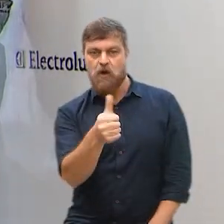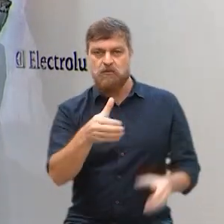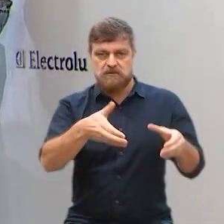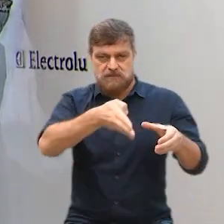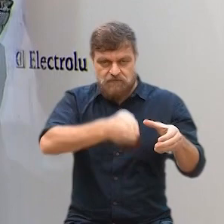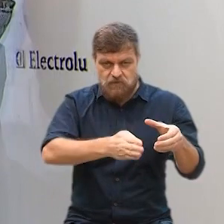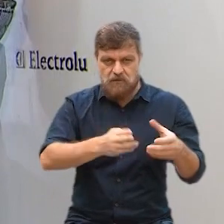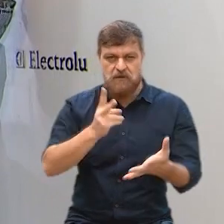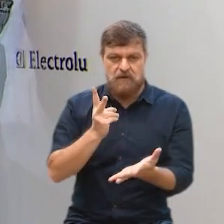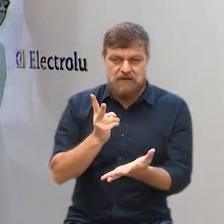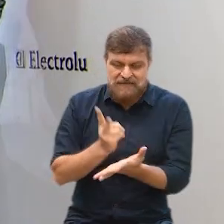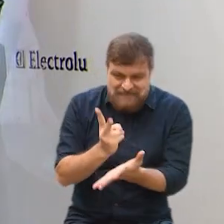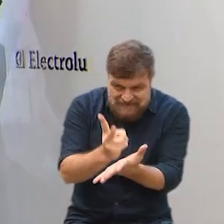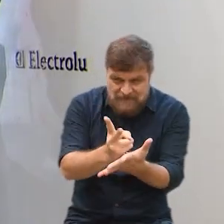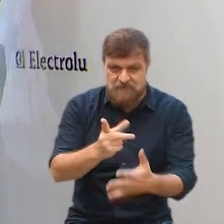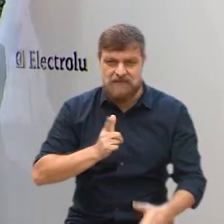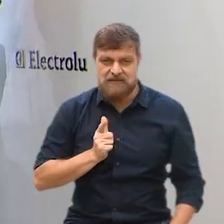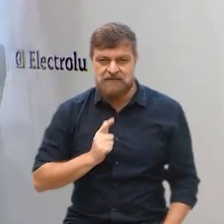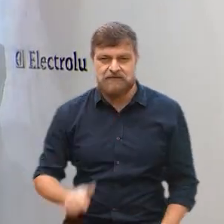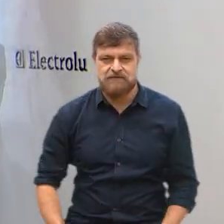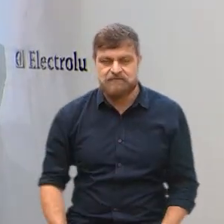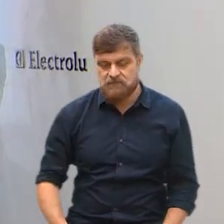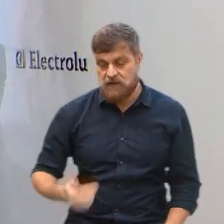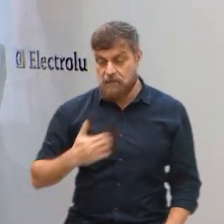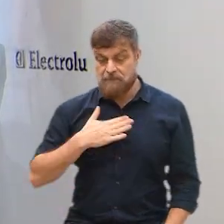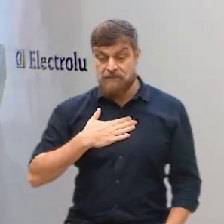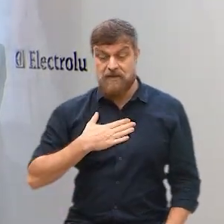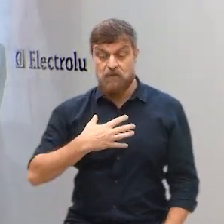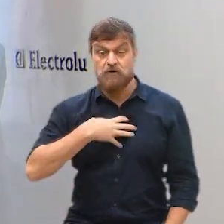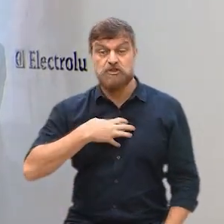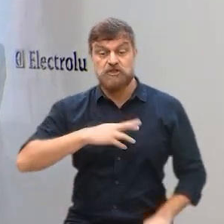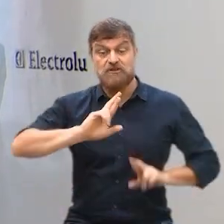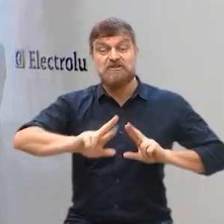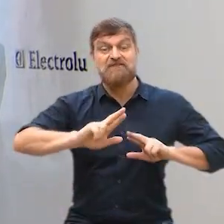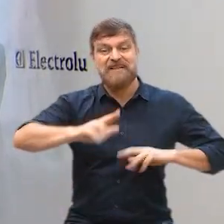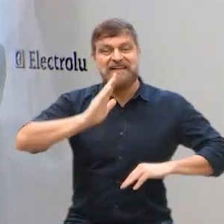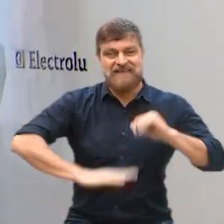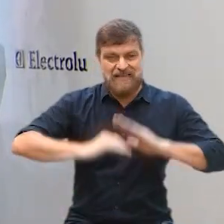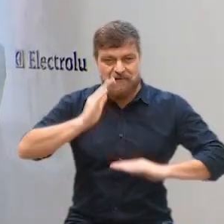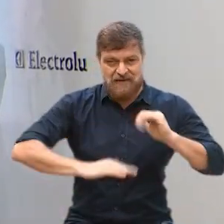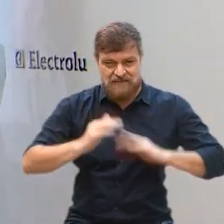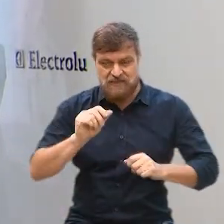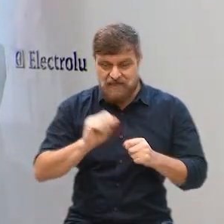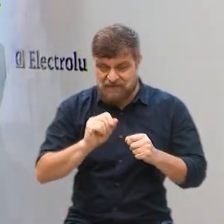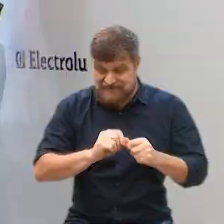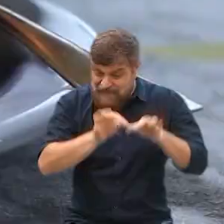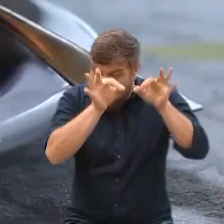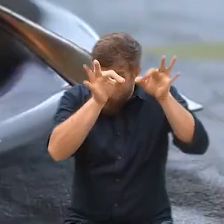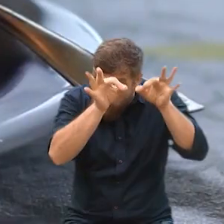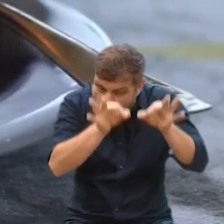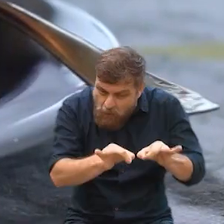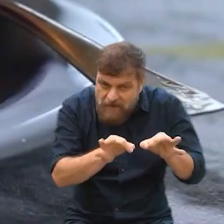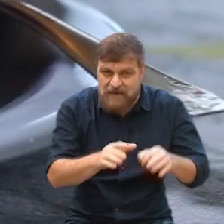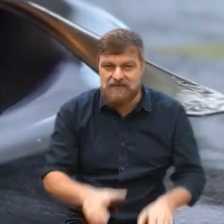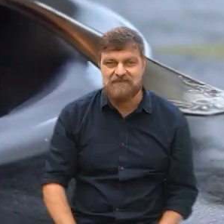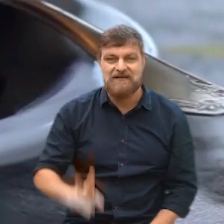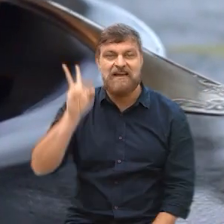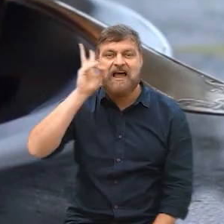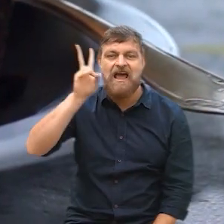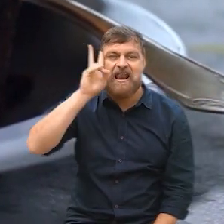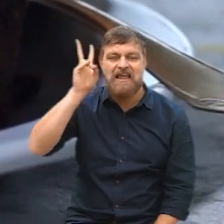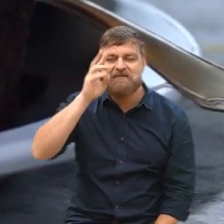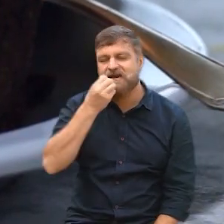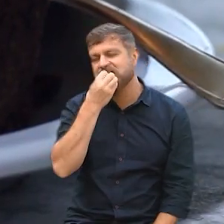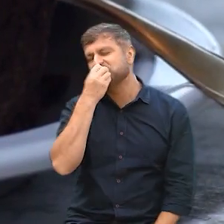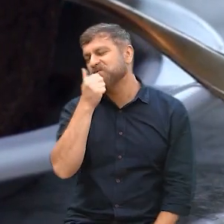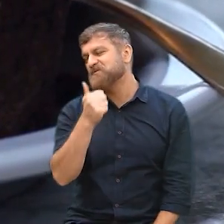ser fresquinho, ser aquela coisa, era meu diferencial também. Então, eu fazia exatamente a quantidade. Relembrar isso é muito bom